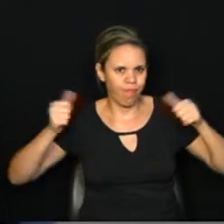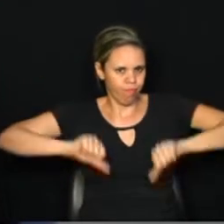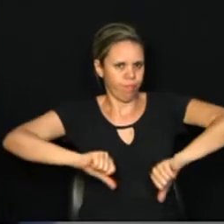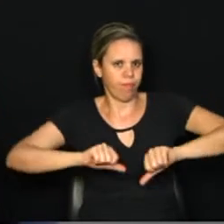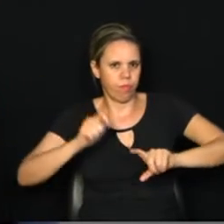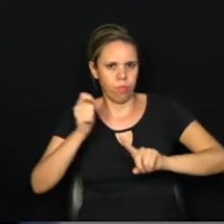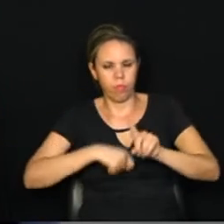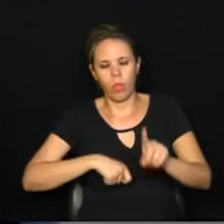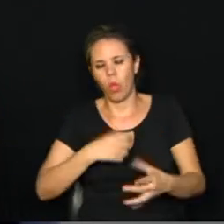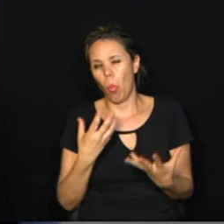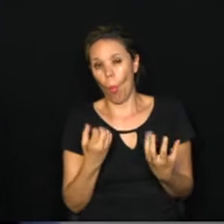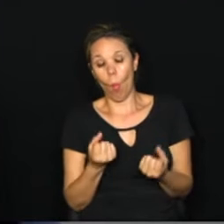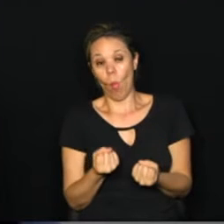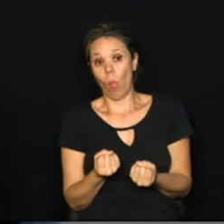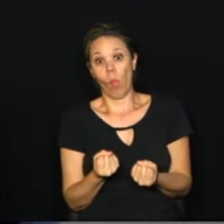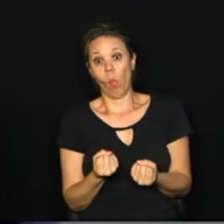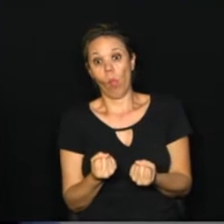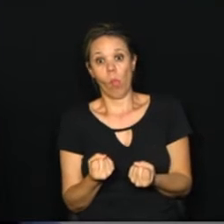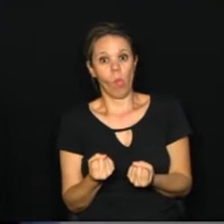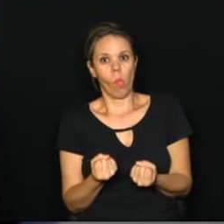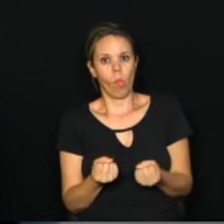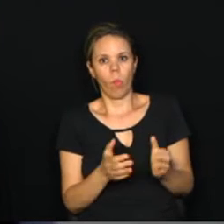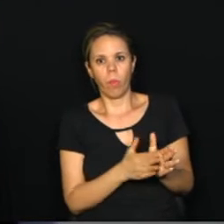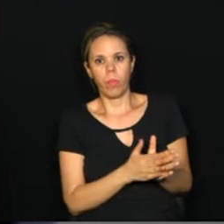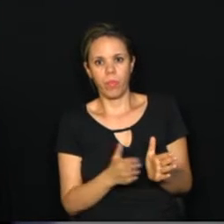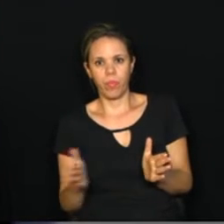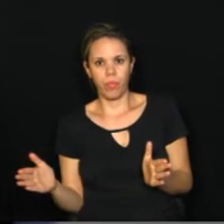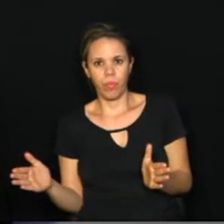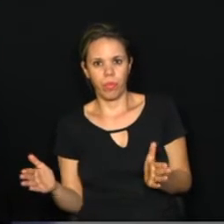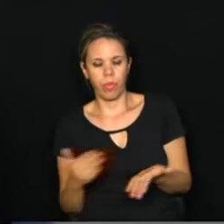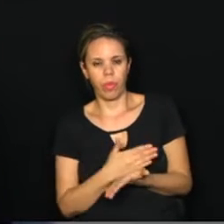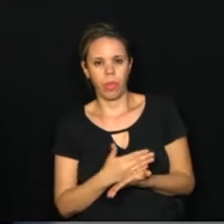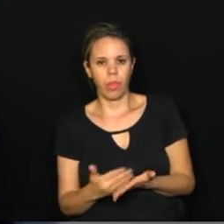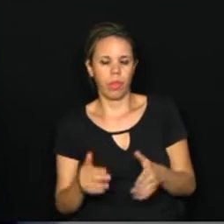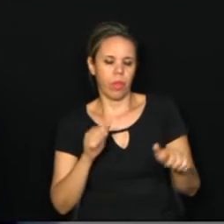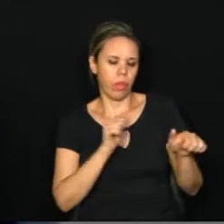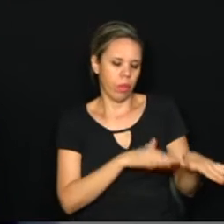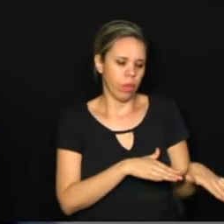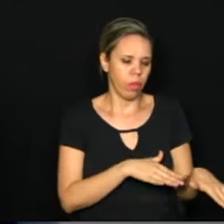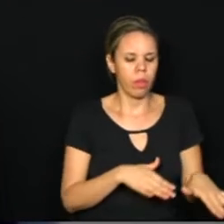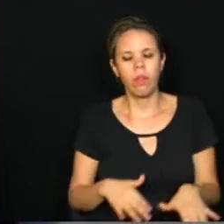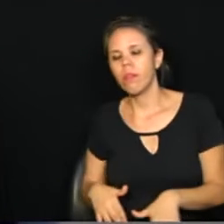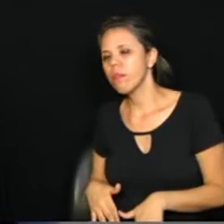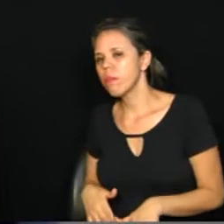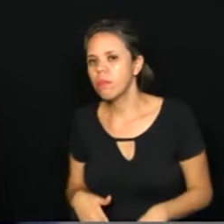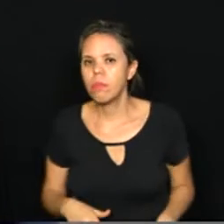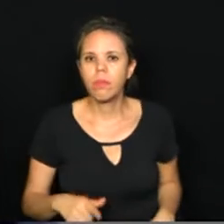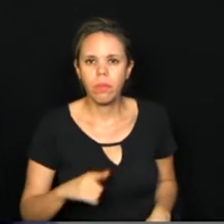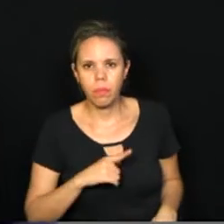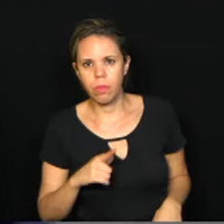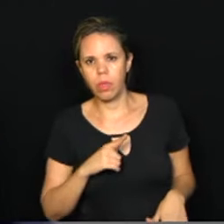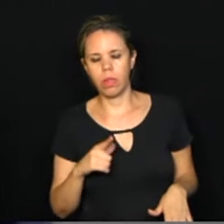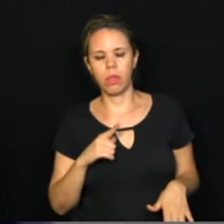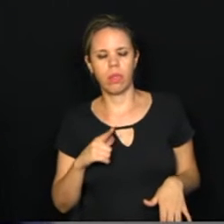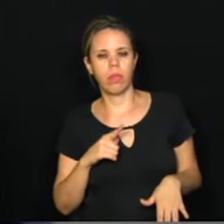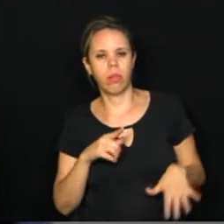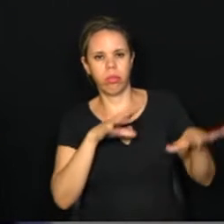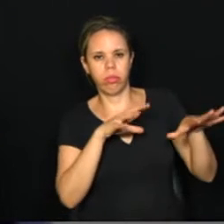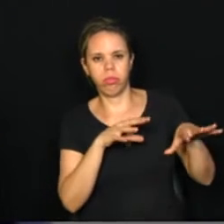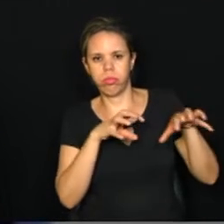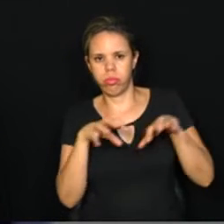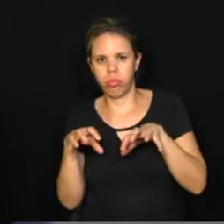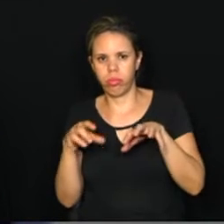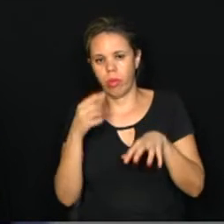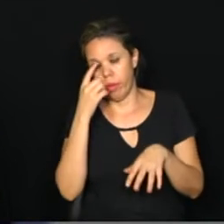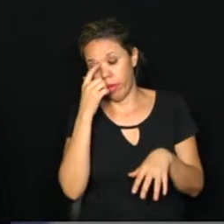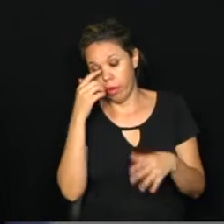mais seco, iniciando o começo de setembro, onde nós temos aí os índices de umidade, eles chegam até